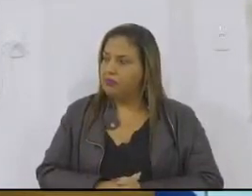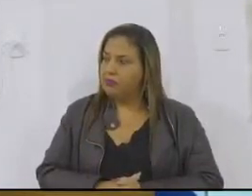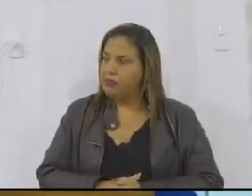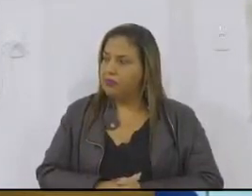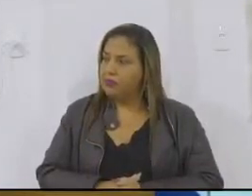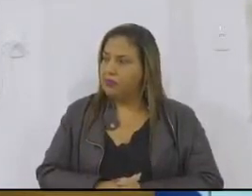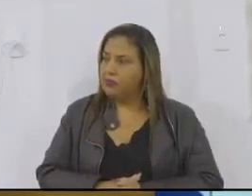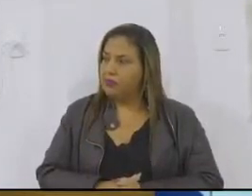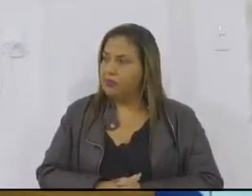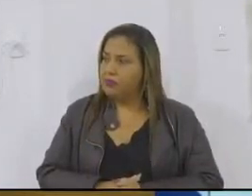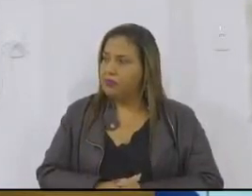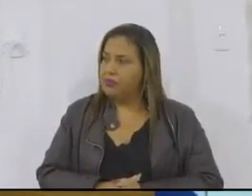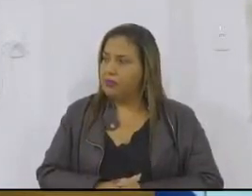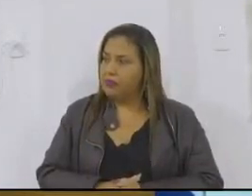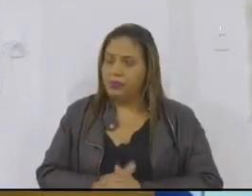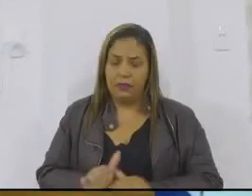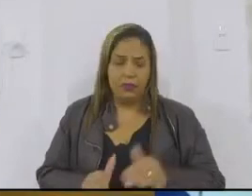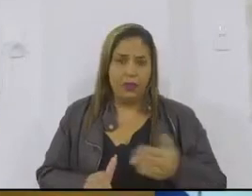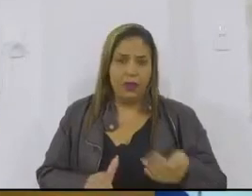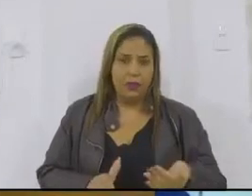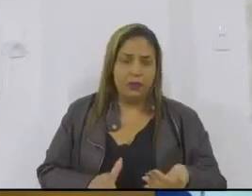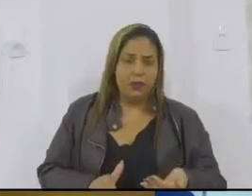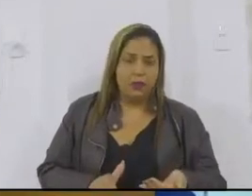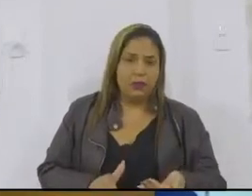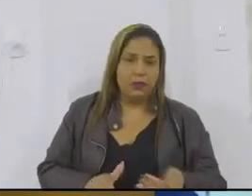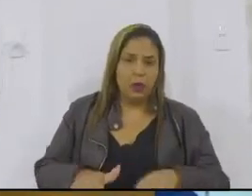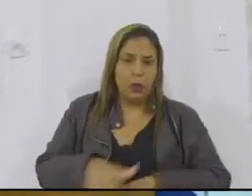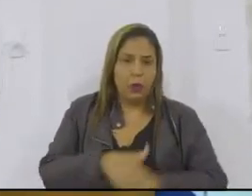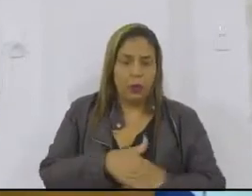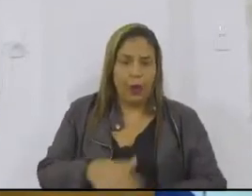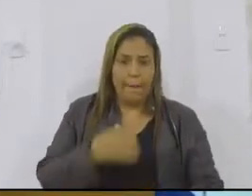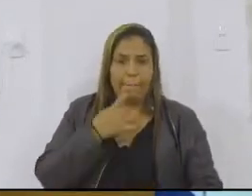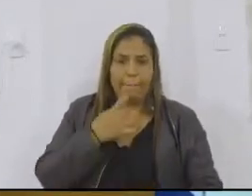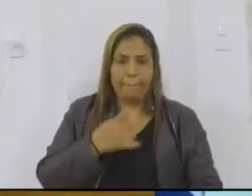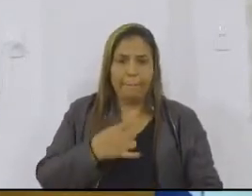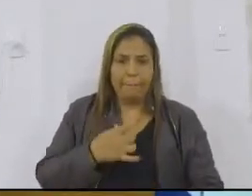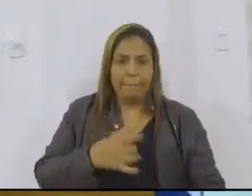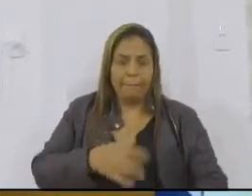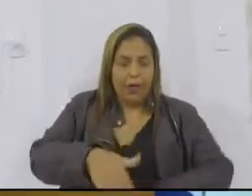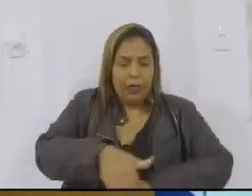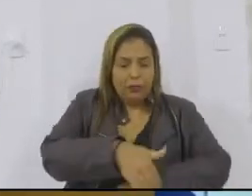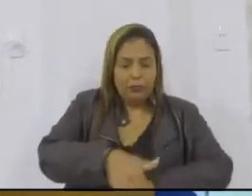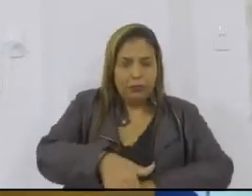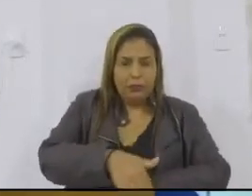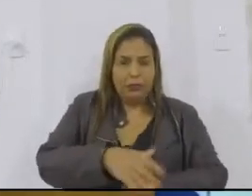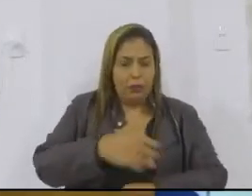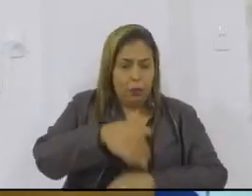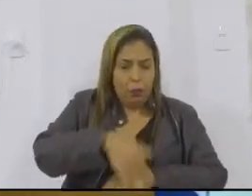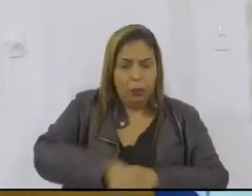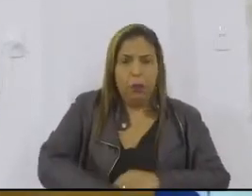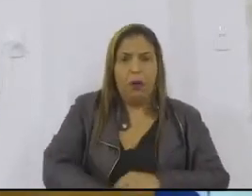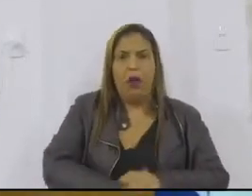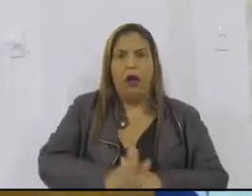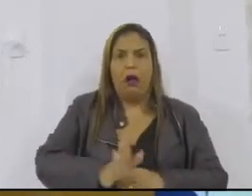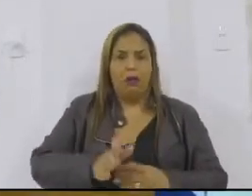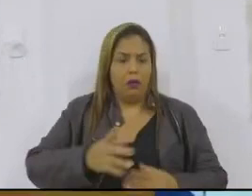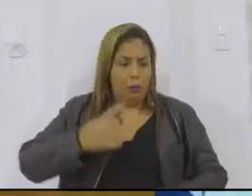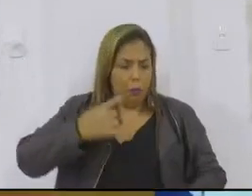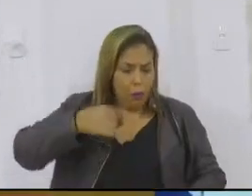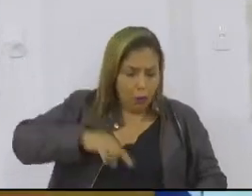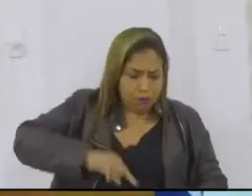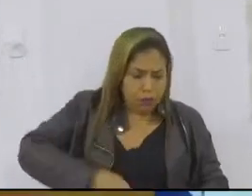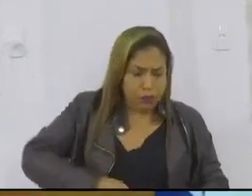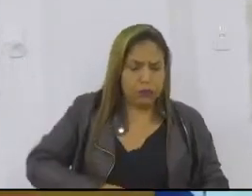E ao canto da rua, próximo ao meio-fio, na mesma direção, um buraco. Um buraco horrível,